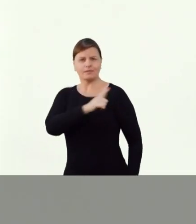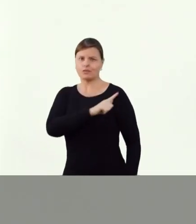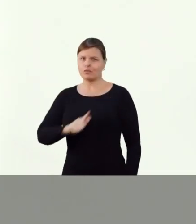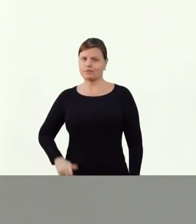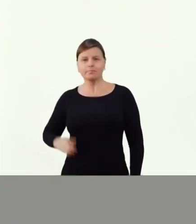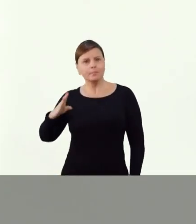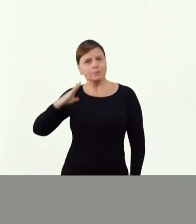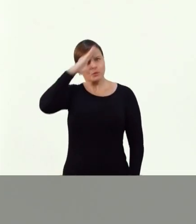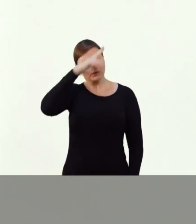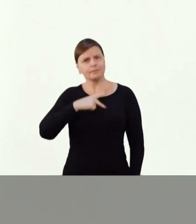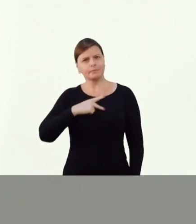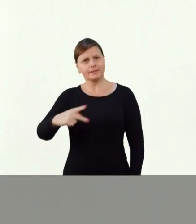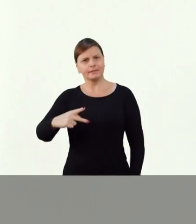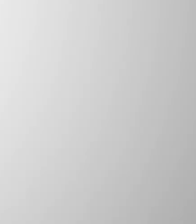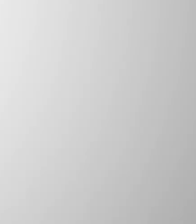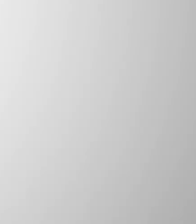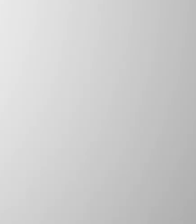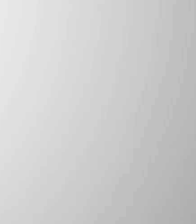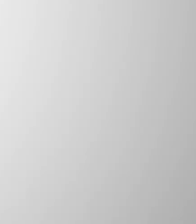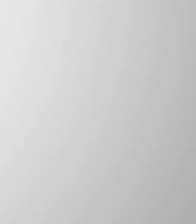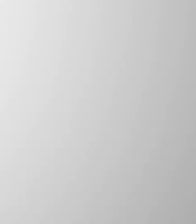governador, Bolsonaro presidente.